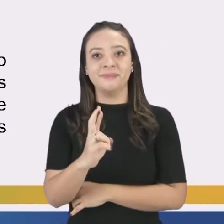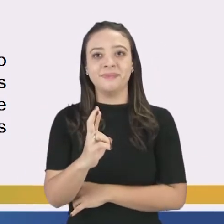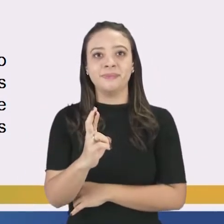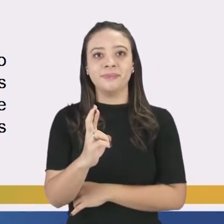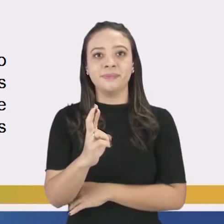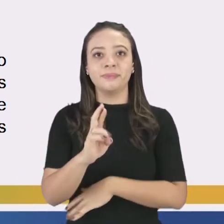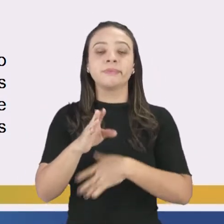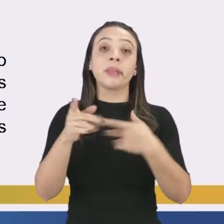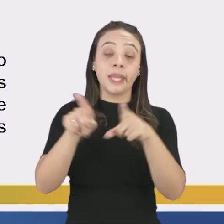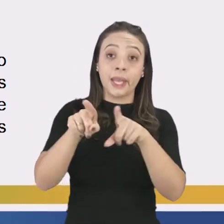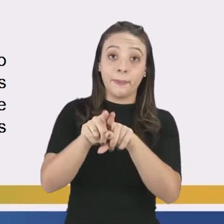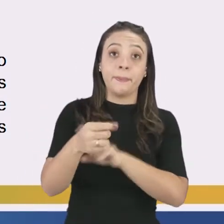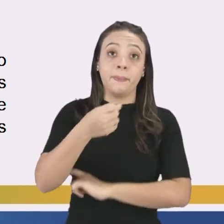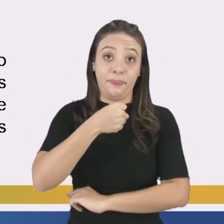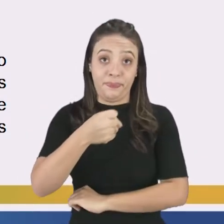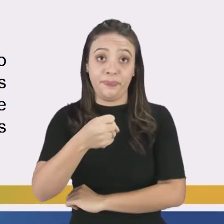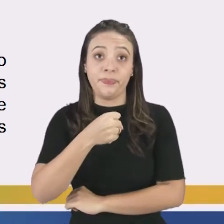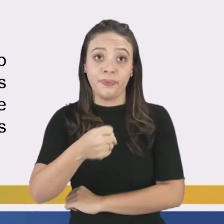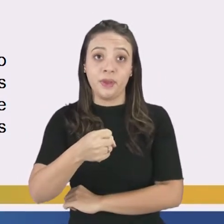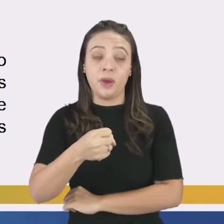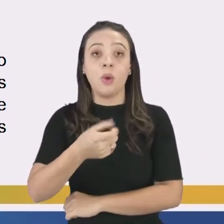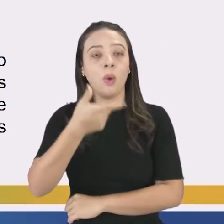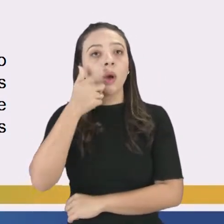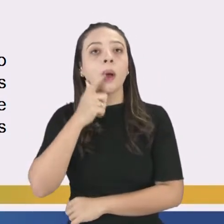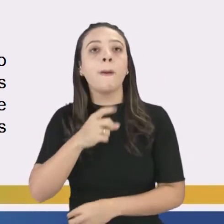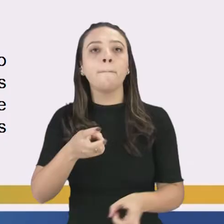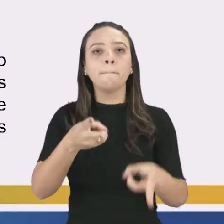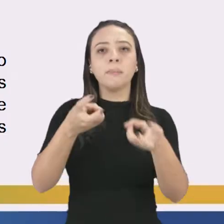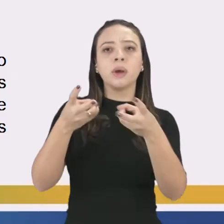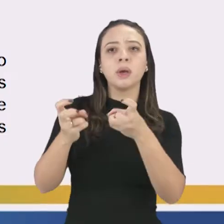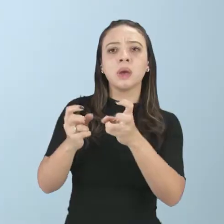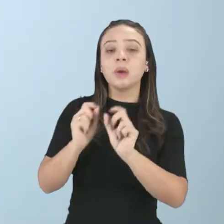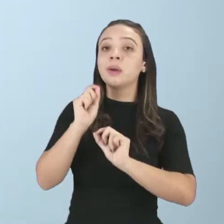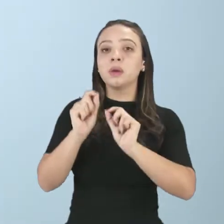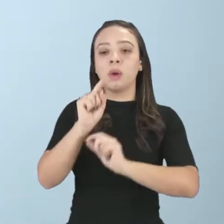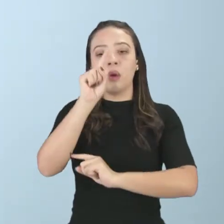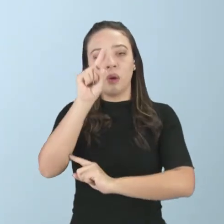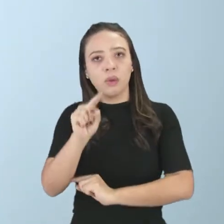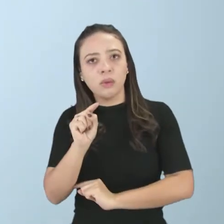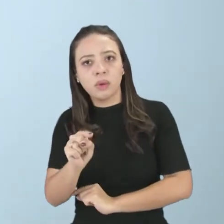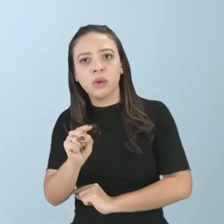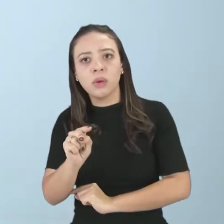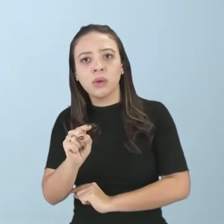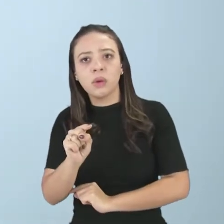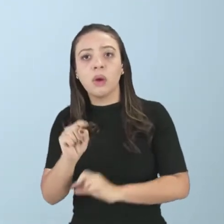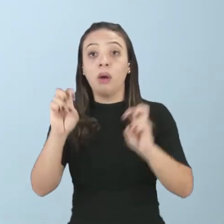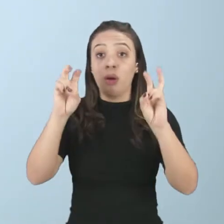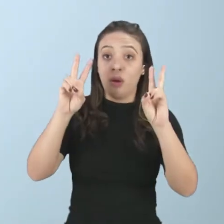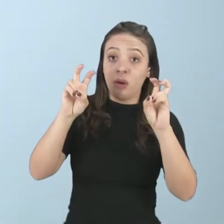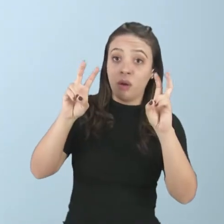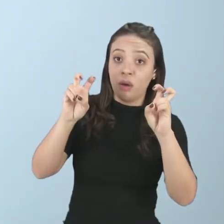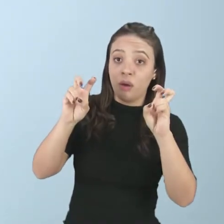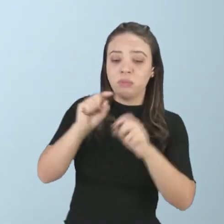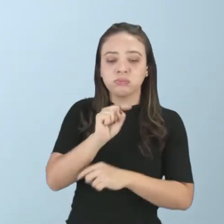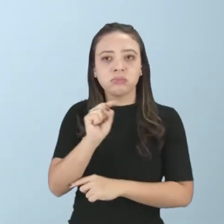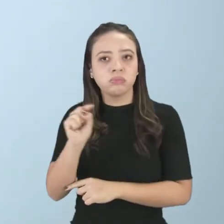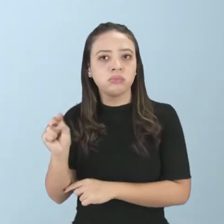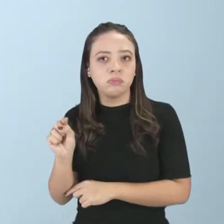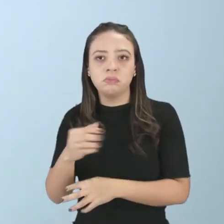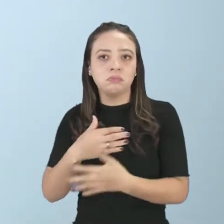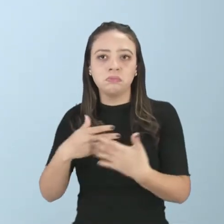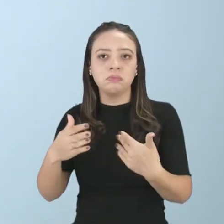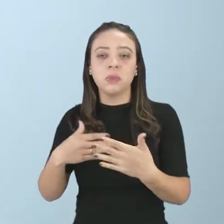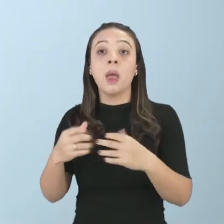Na entrevista, a gente vai visualizar alguns sinais de pontuação, exclamação, aspas, reticências, que podem